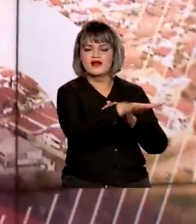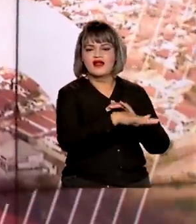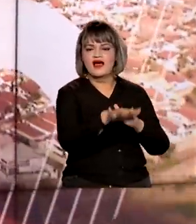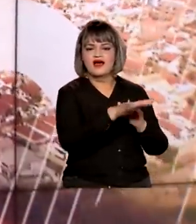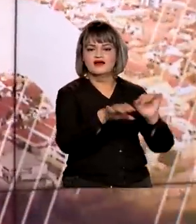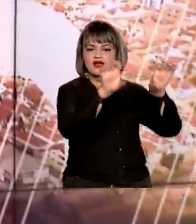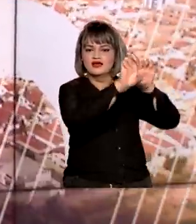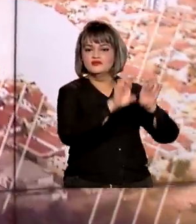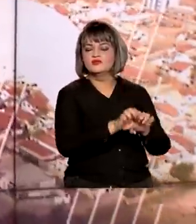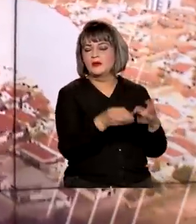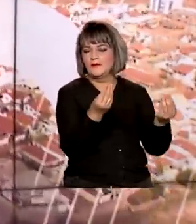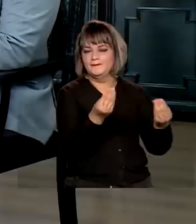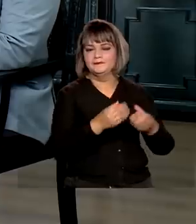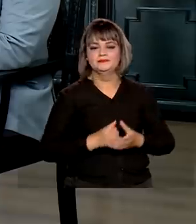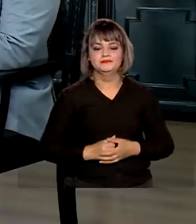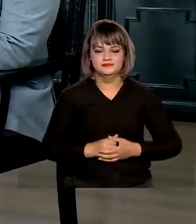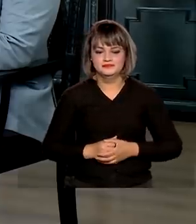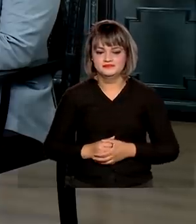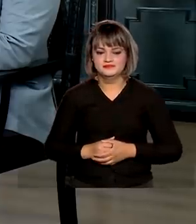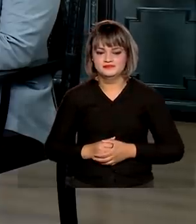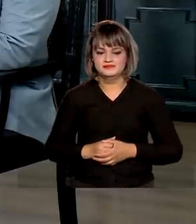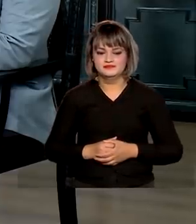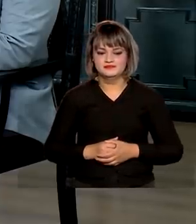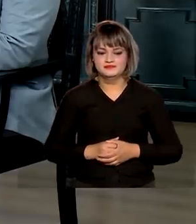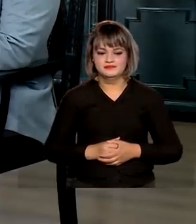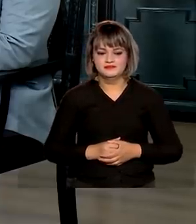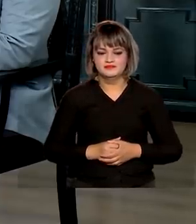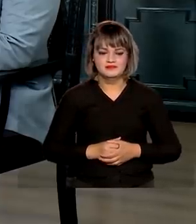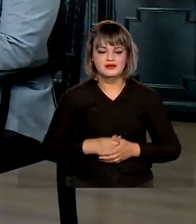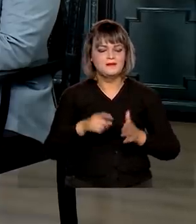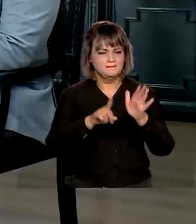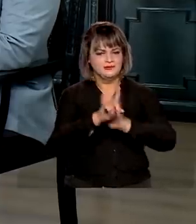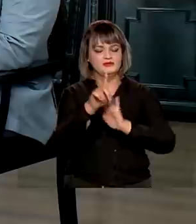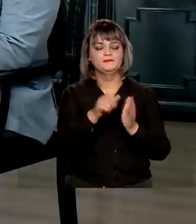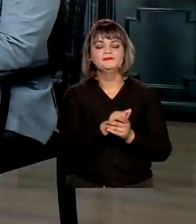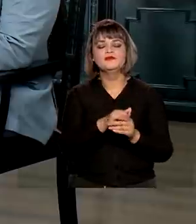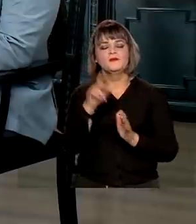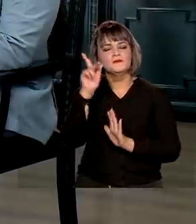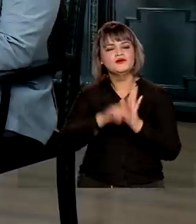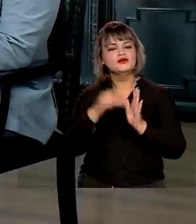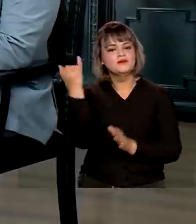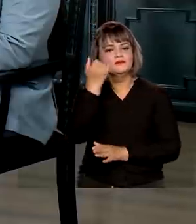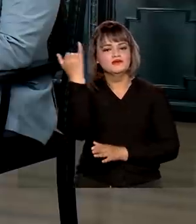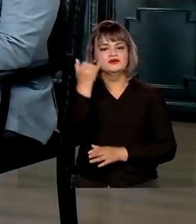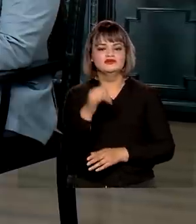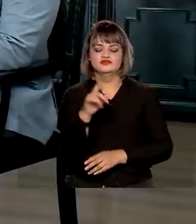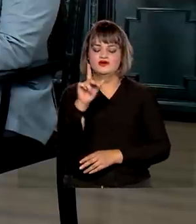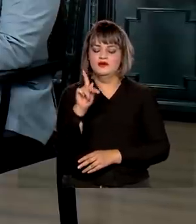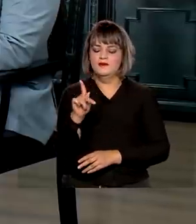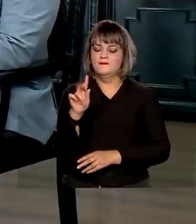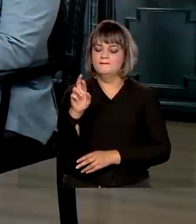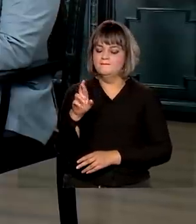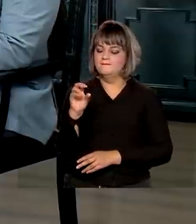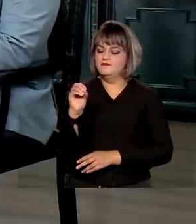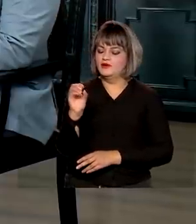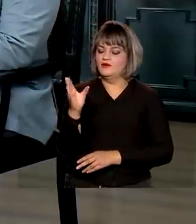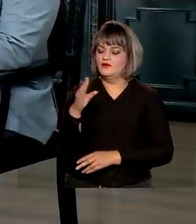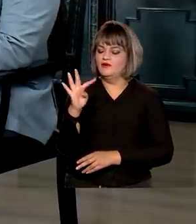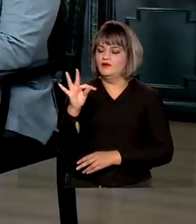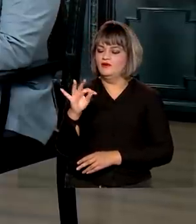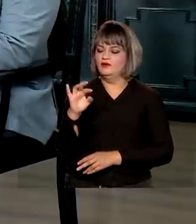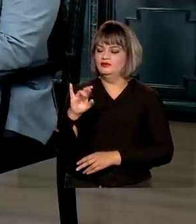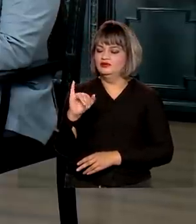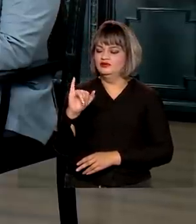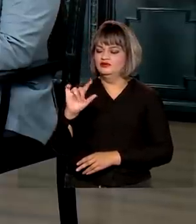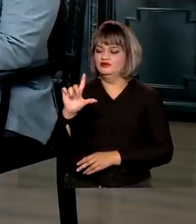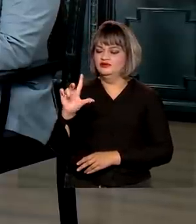setor de infraestrutura e começar a perguntando para o senhor sobre o programa muito importante que é o próprios tão importante aí para